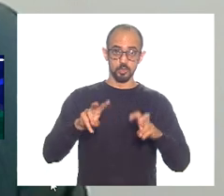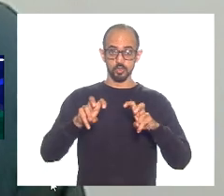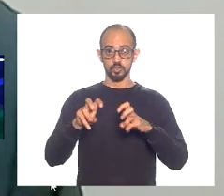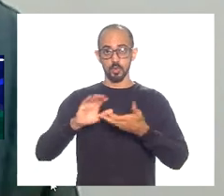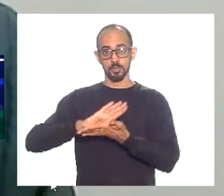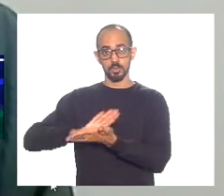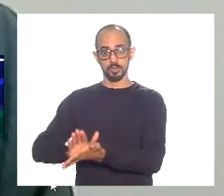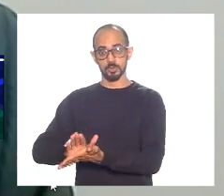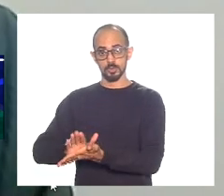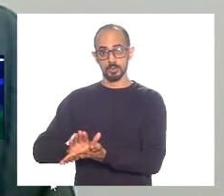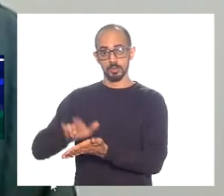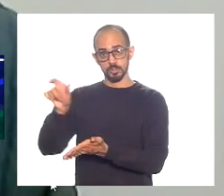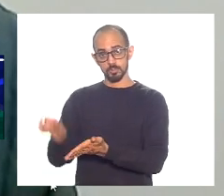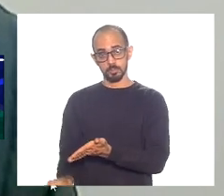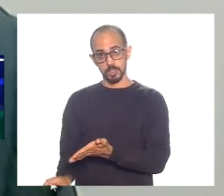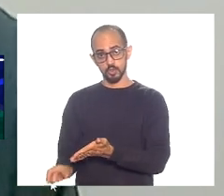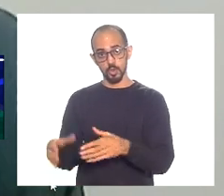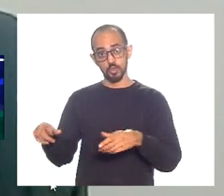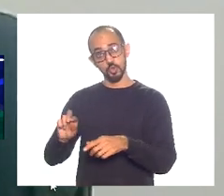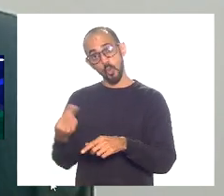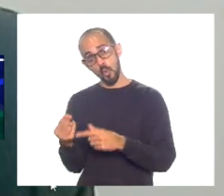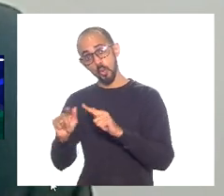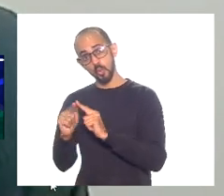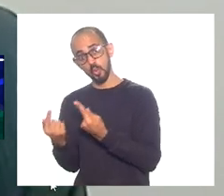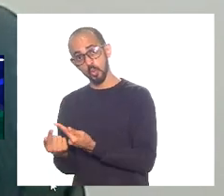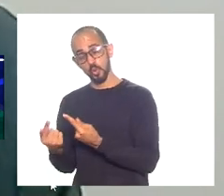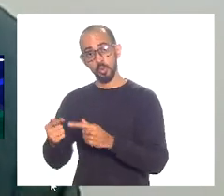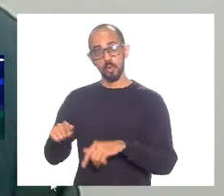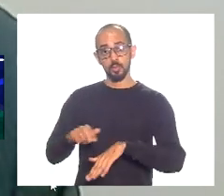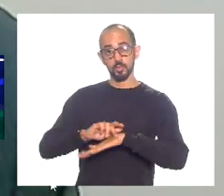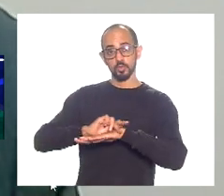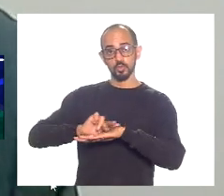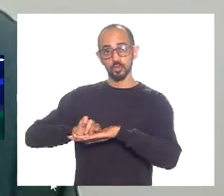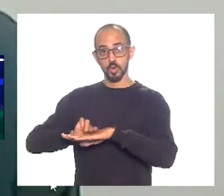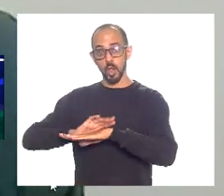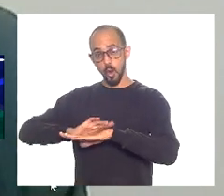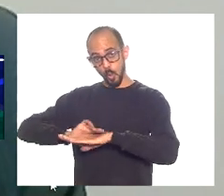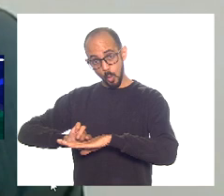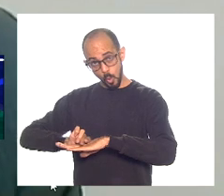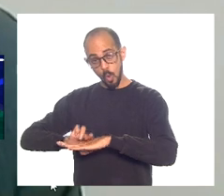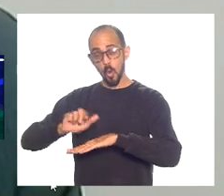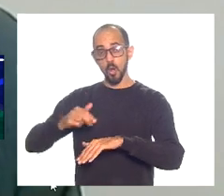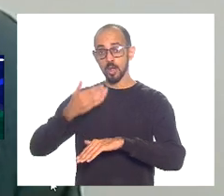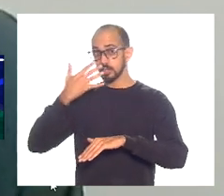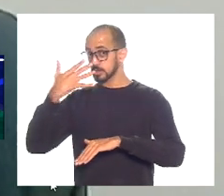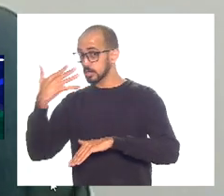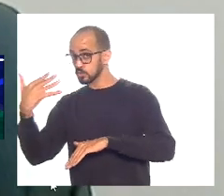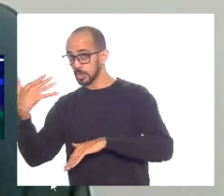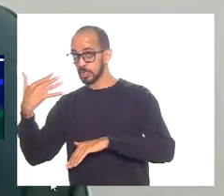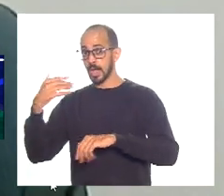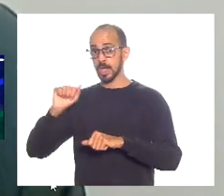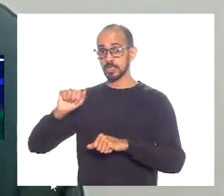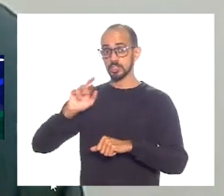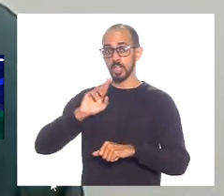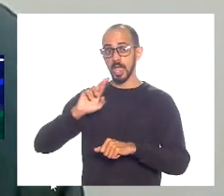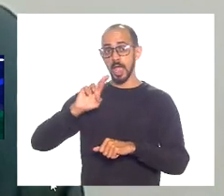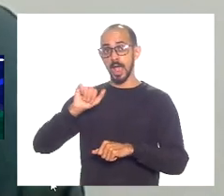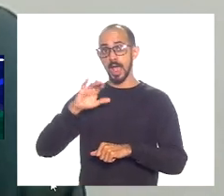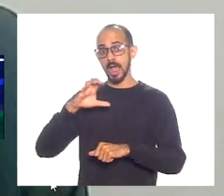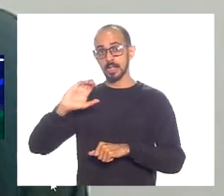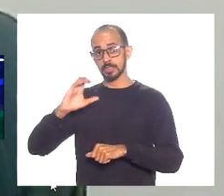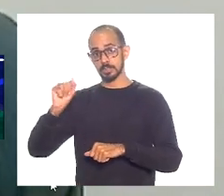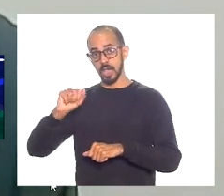discriminação contra indivíduos ou grupos em razão de sua etnia, raça, cor, classe social, sexualidade ou por